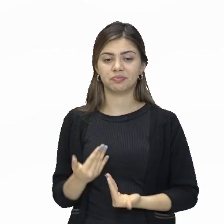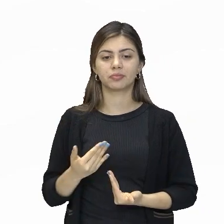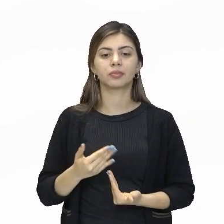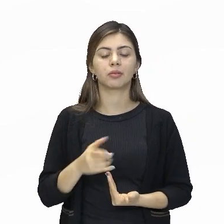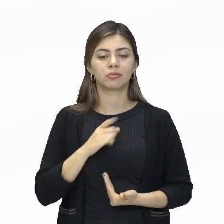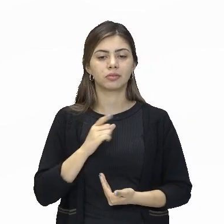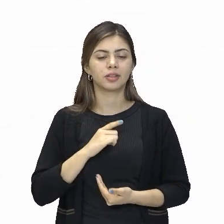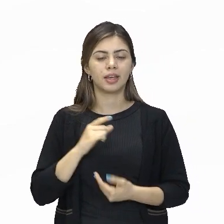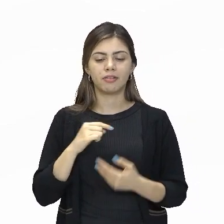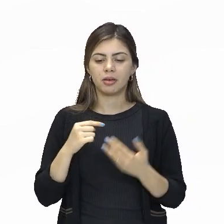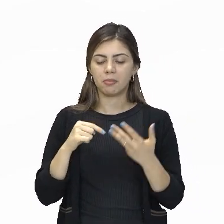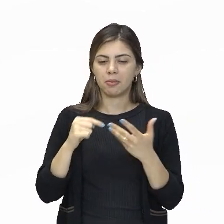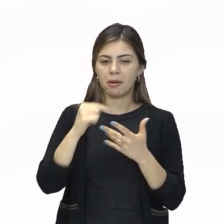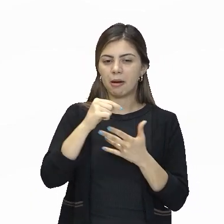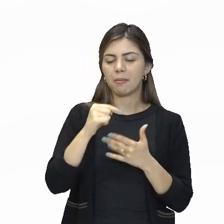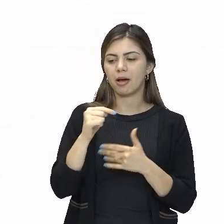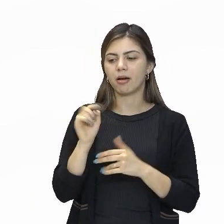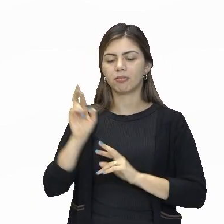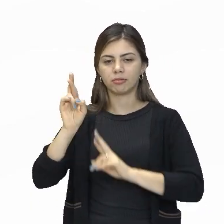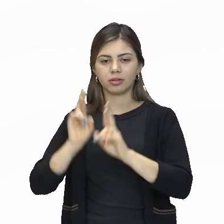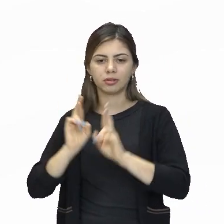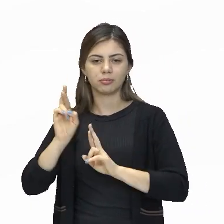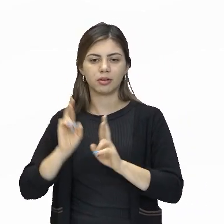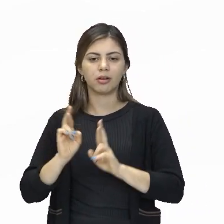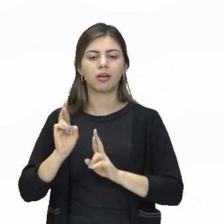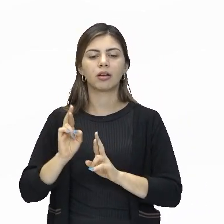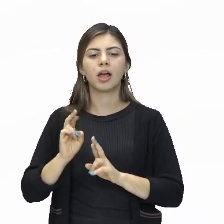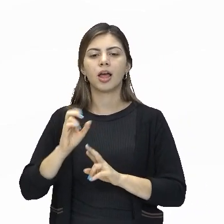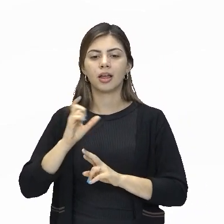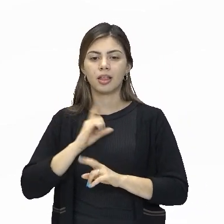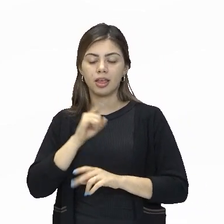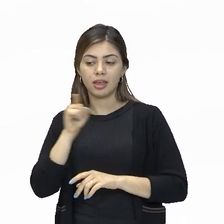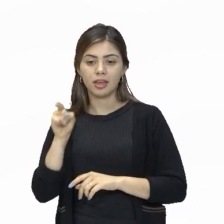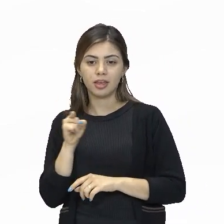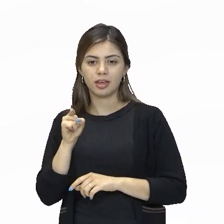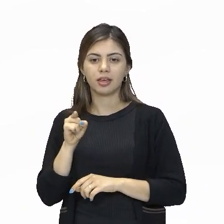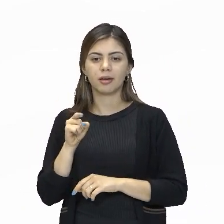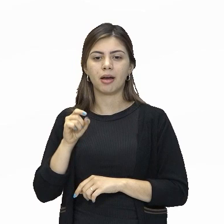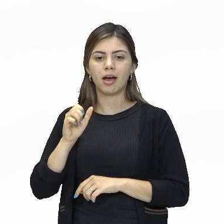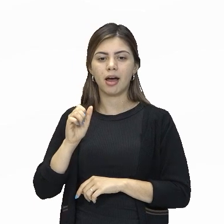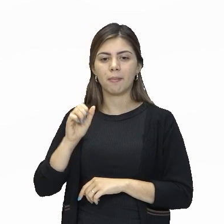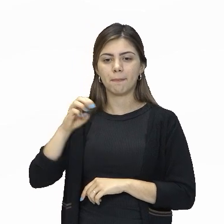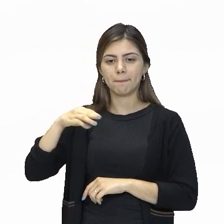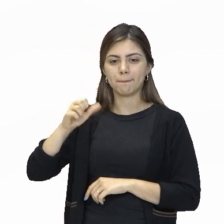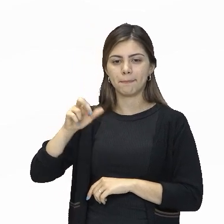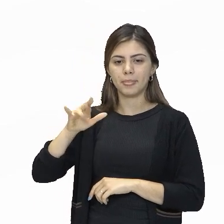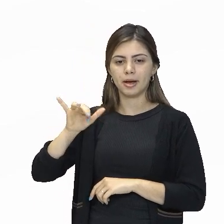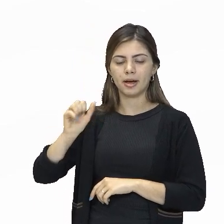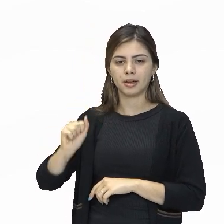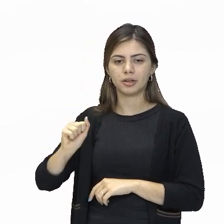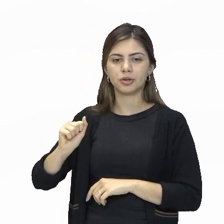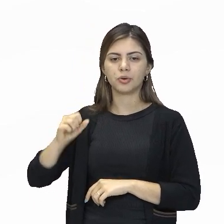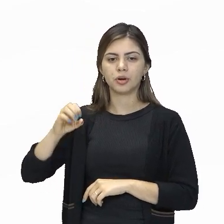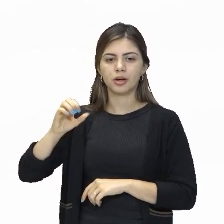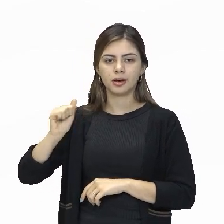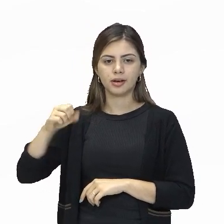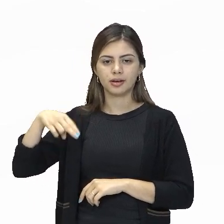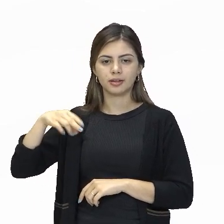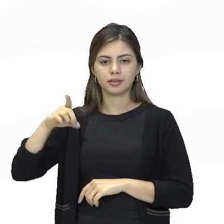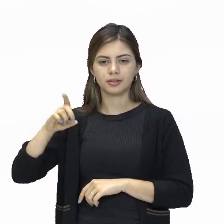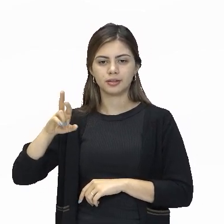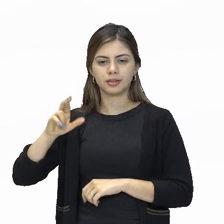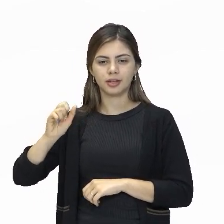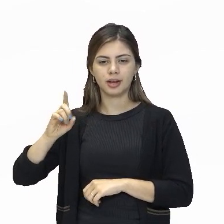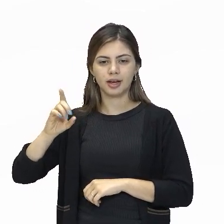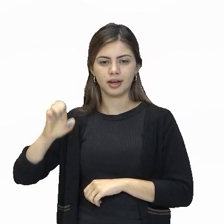de Andrade, Oswald de Andrade, não, gente, eles não são parentes, tá? Mesmo ali sobrenome, mas eles não são parentes. Então, Mário